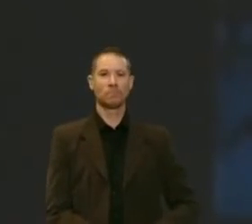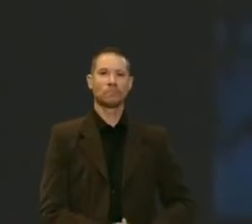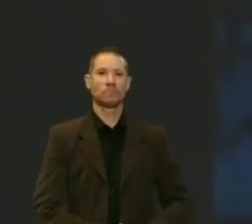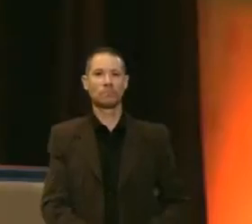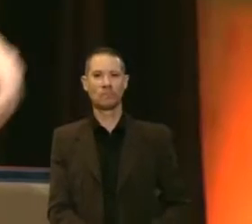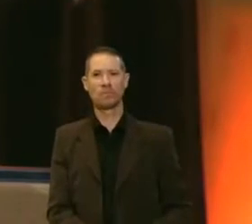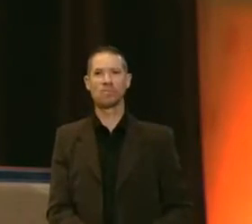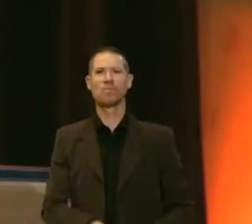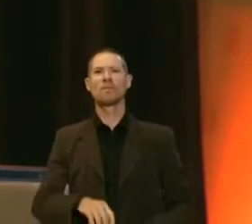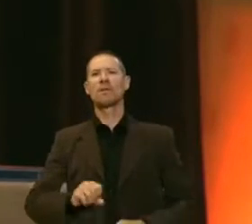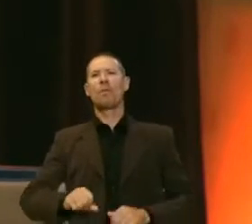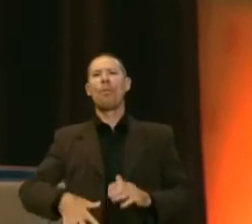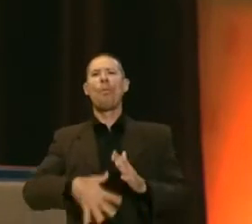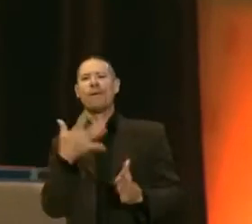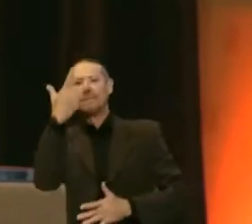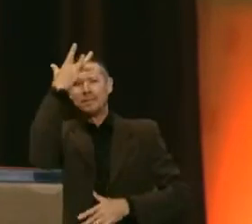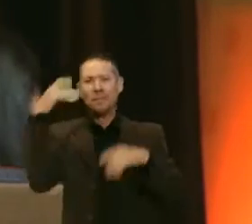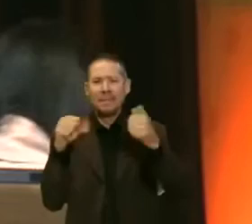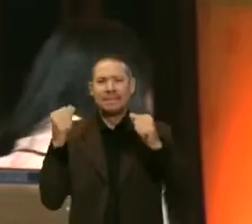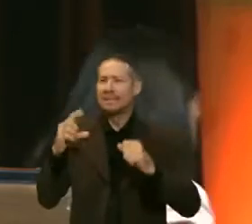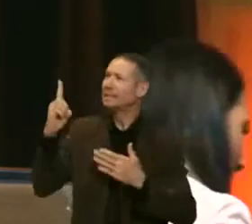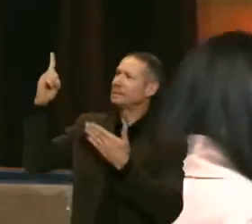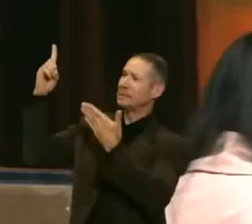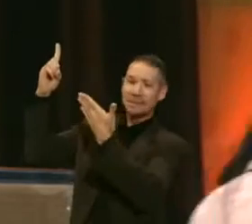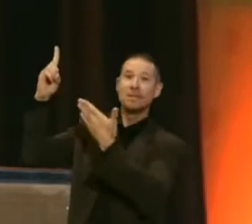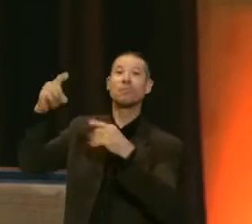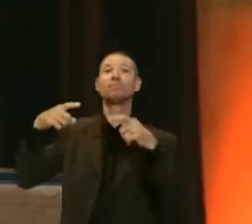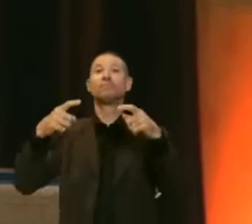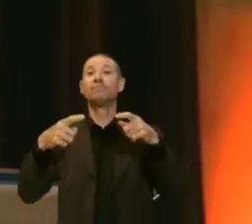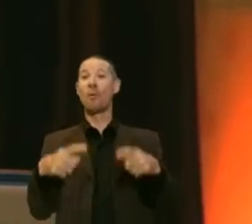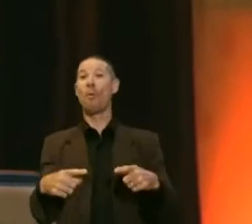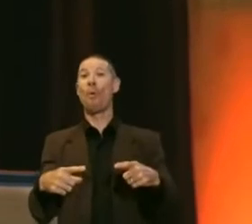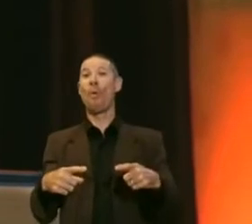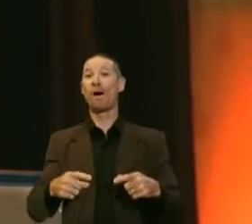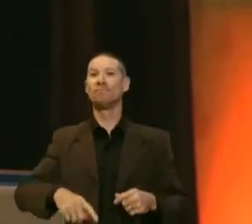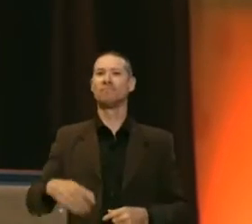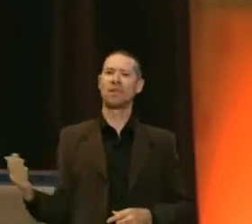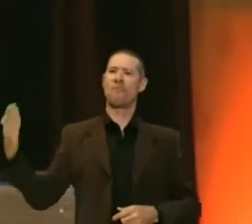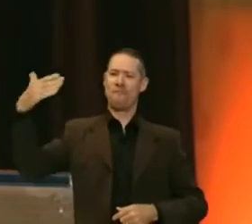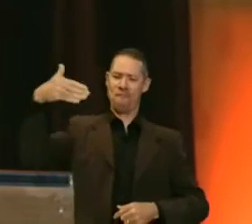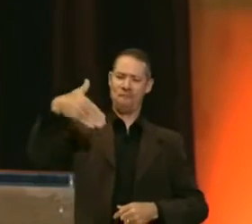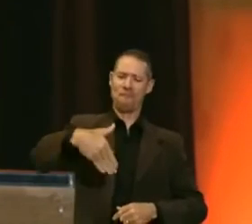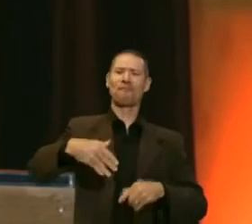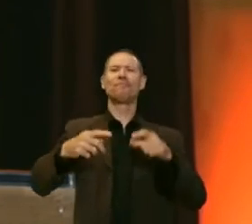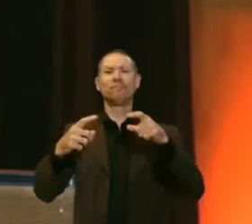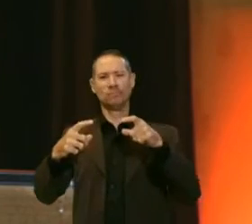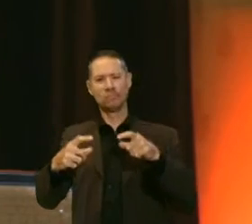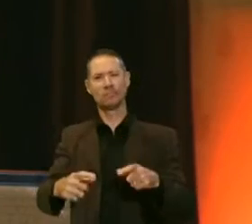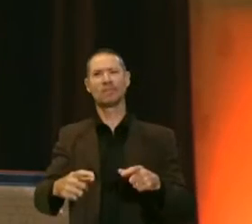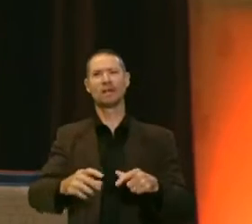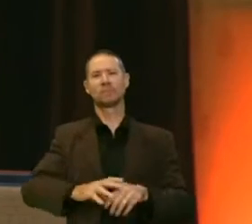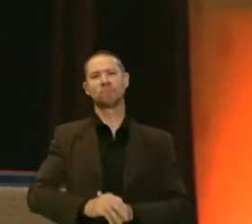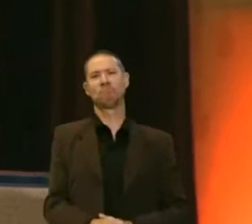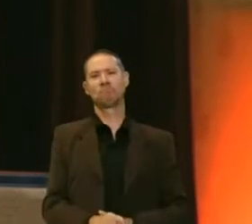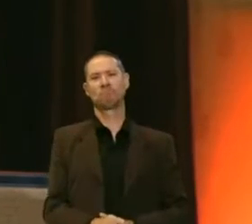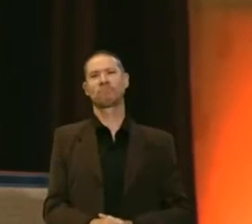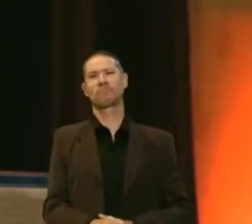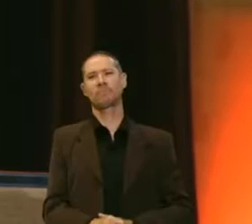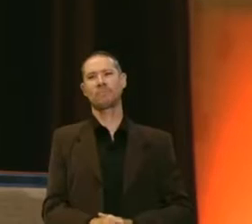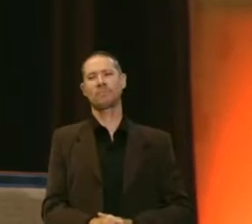Quantos precisam de Deus aqui neste lugar? Você veio ao lugar certo. Esta